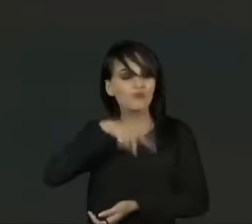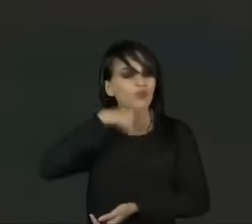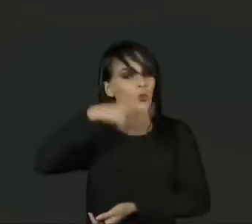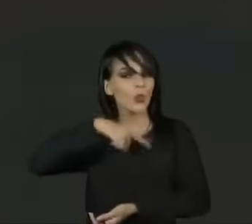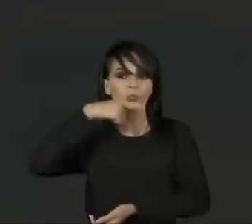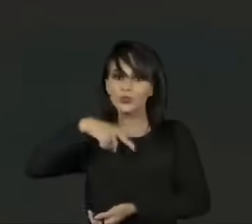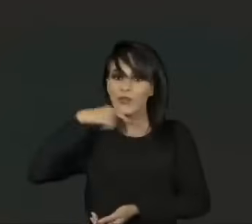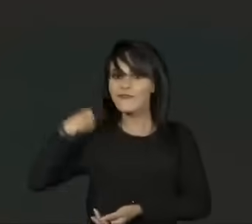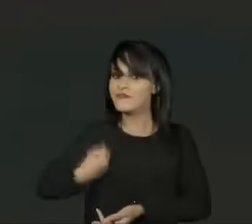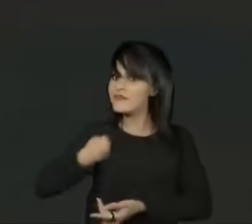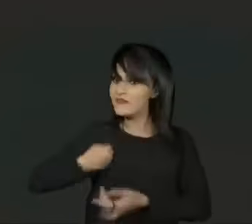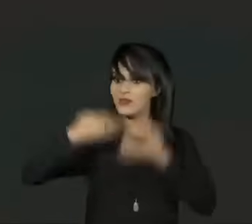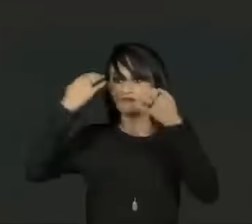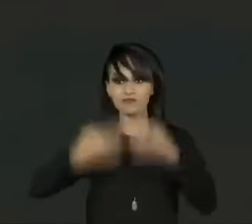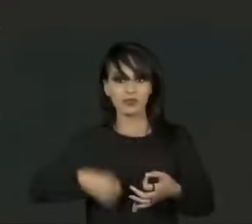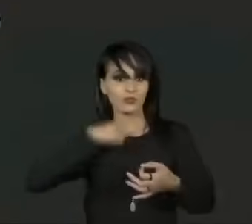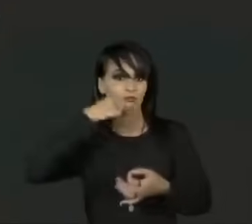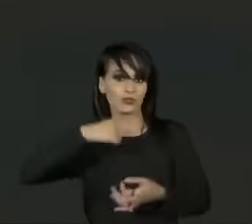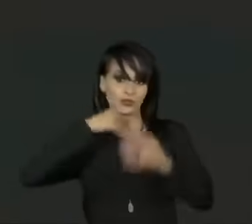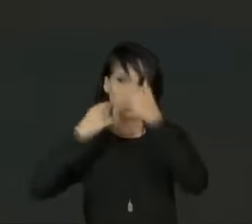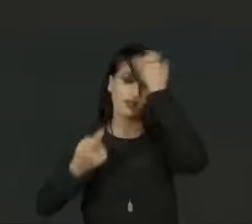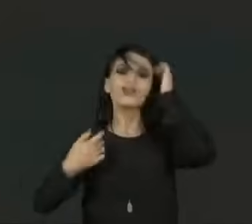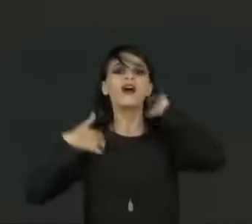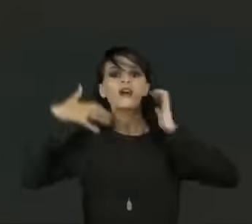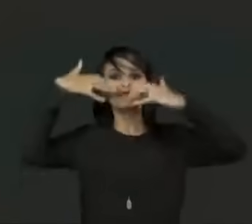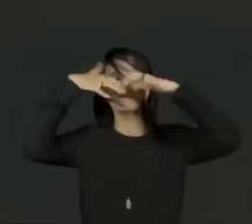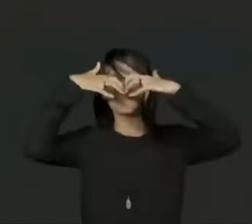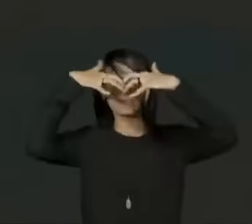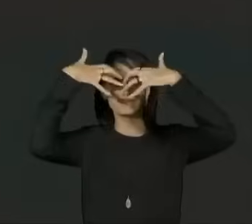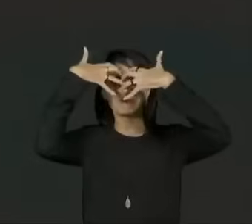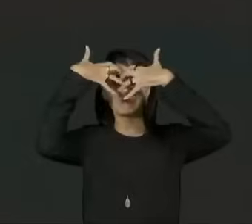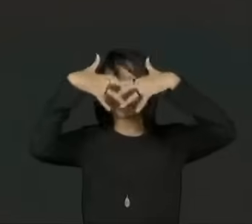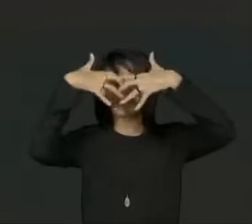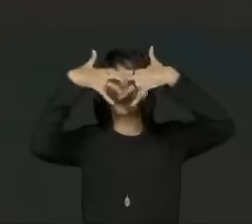direito não vivem direito não raciocinam